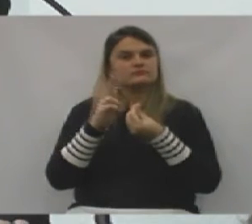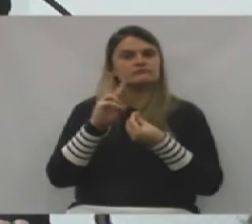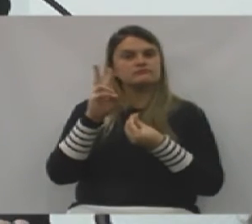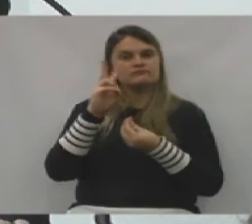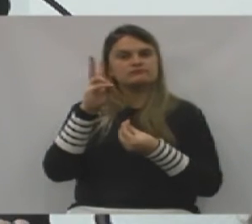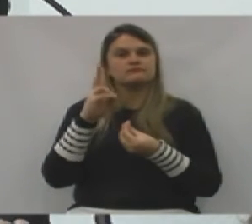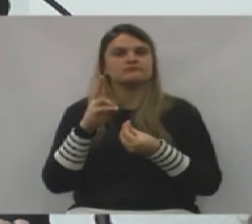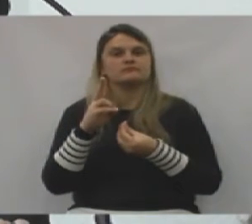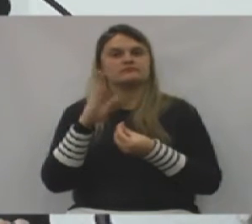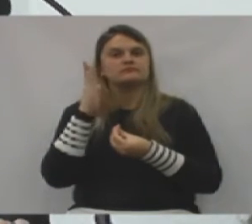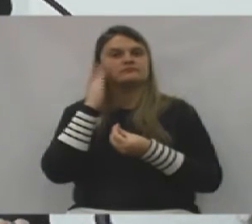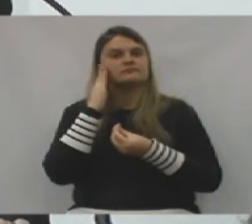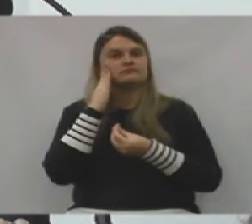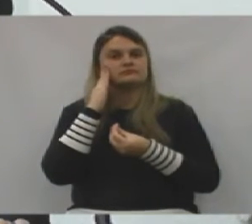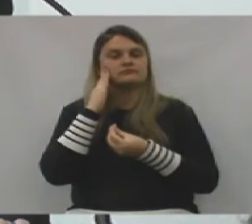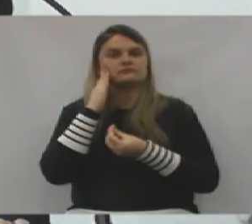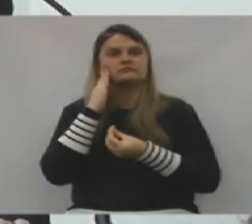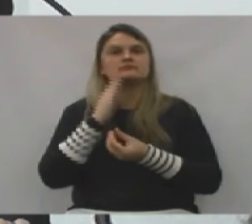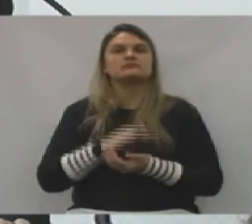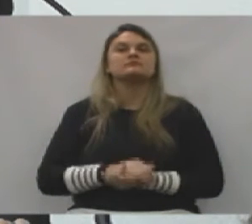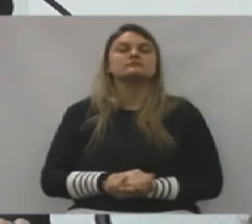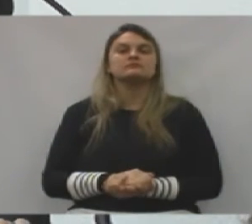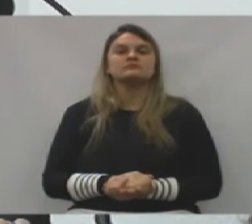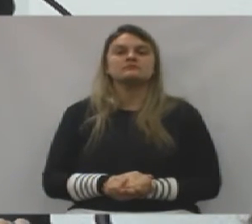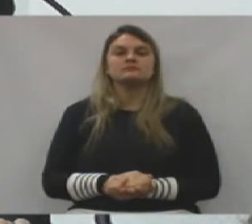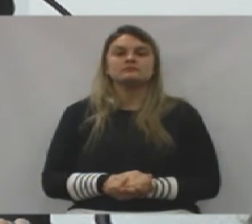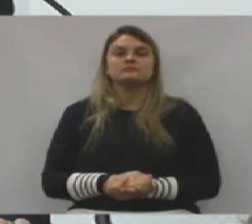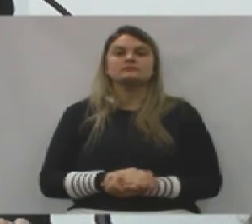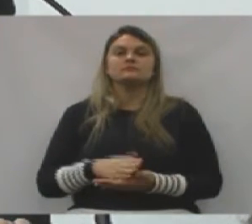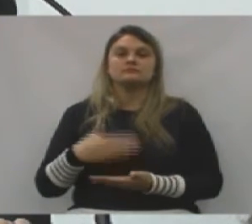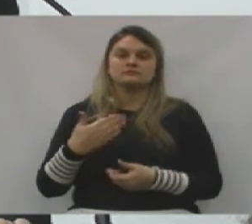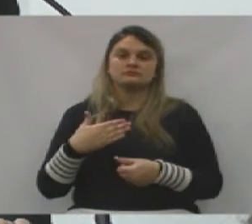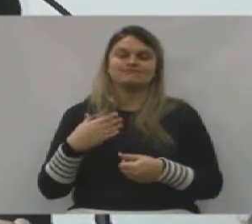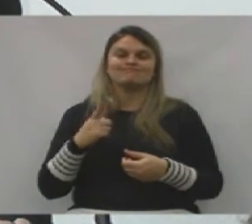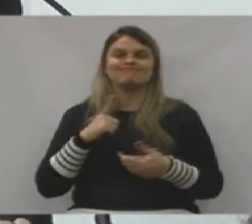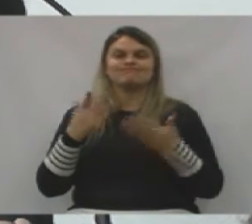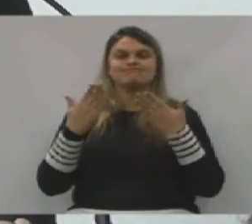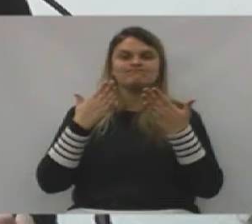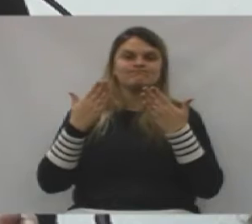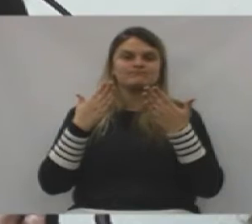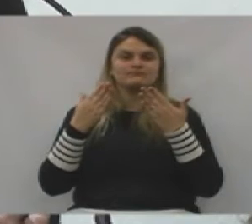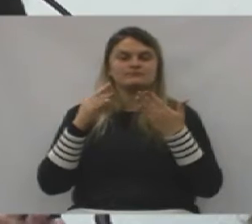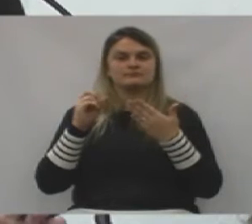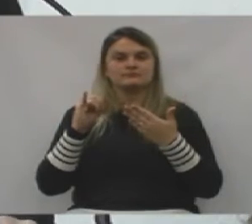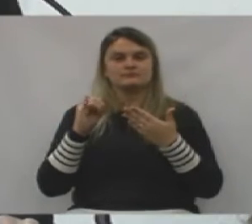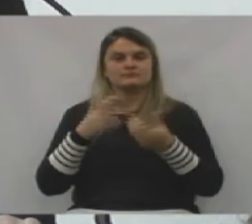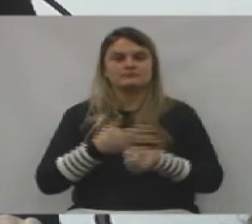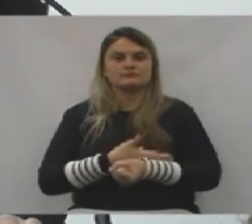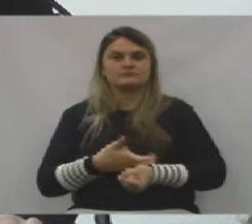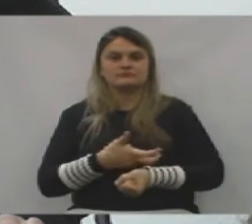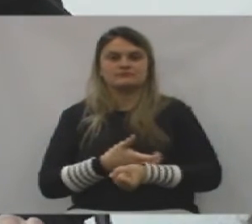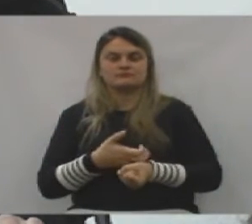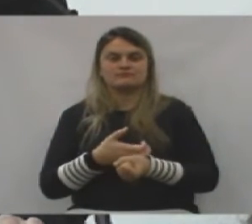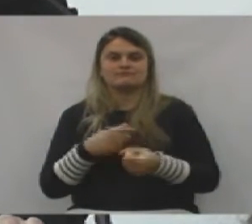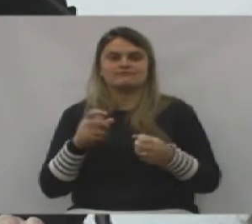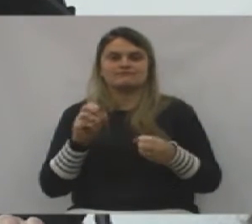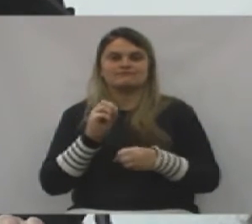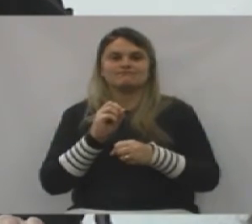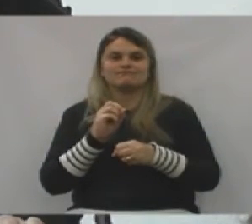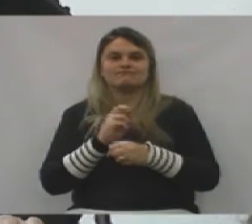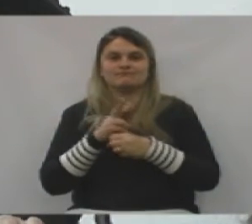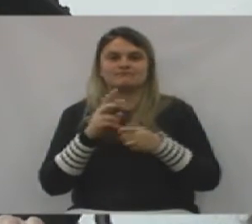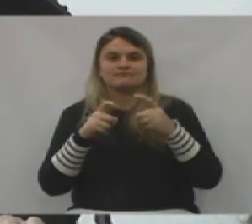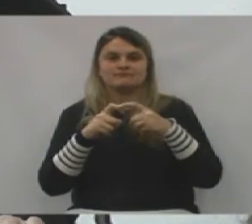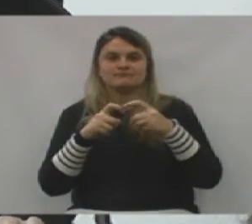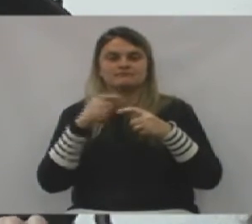um montante pré-destinado, né? E daí nós ficamos indecisos a respeito desses exames e as consultas